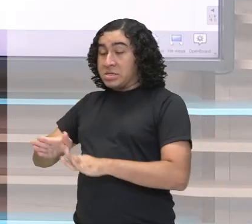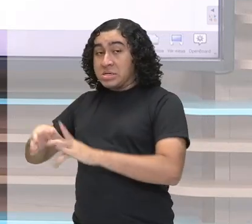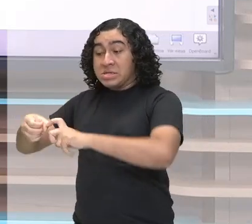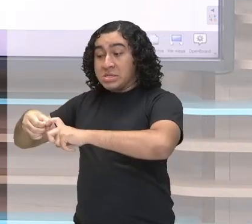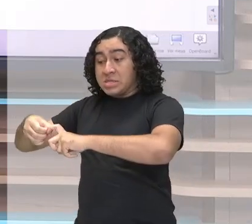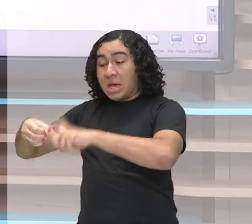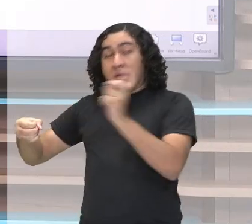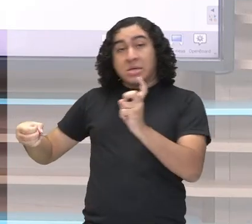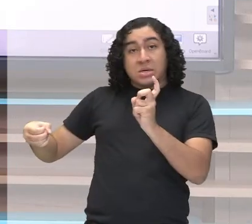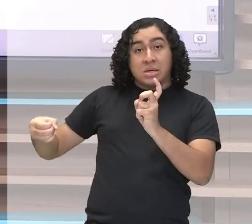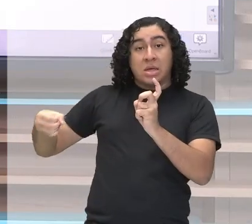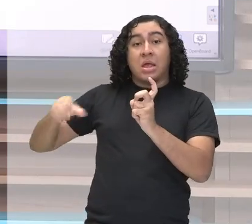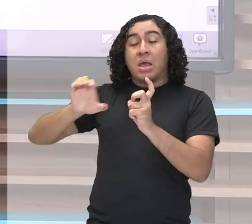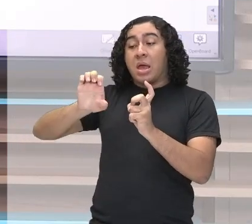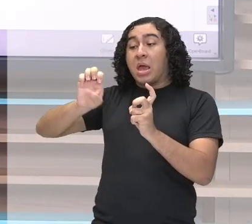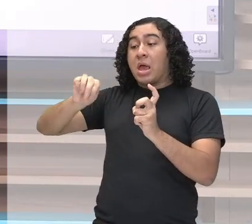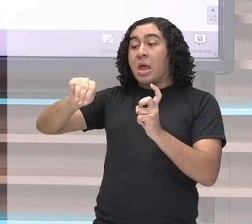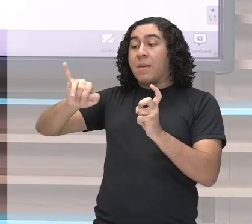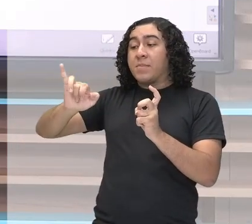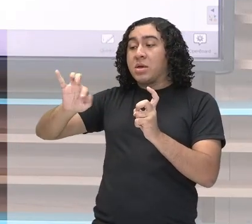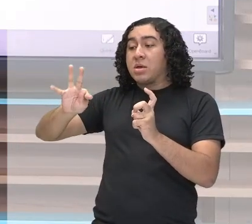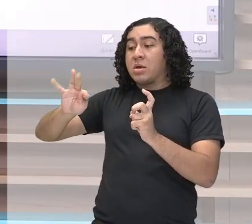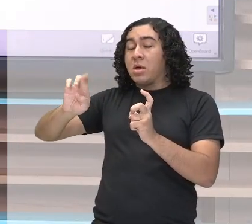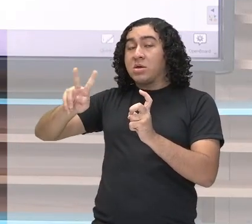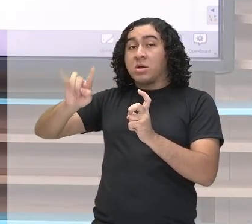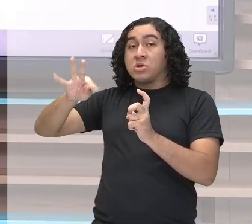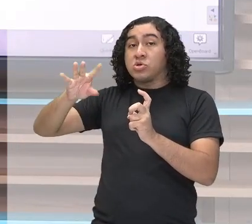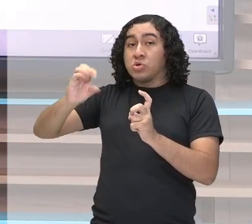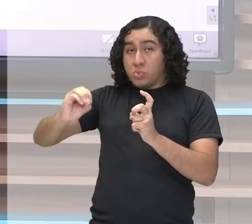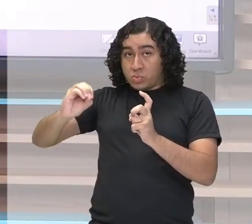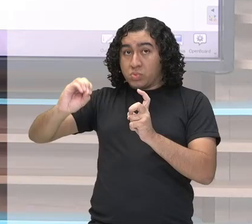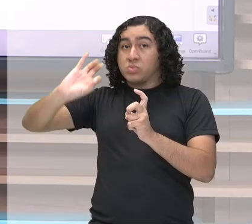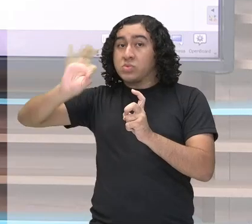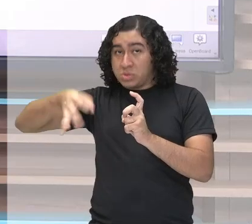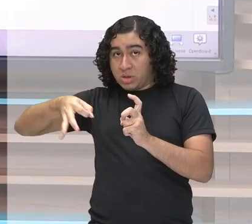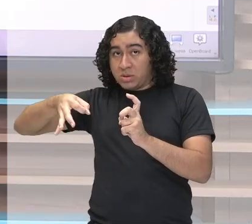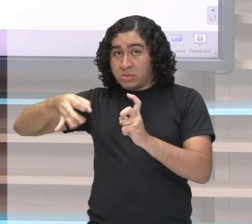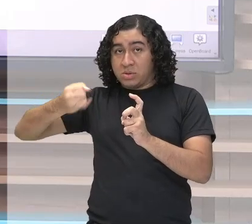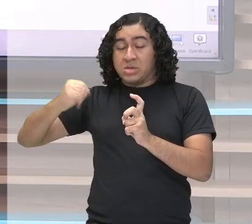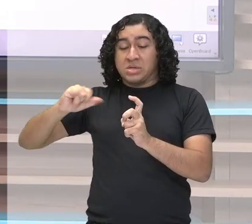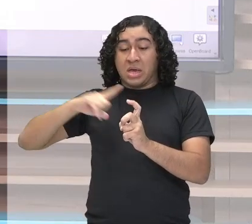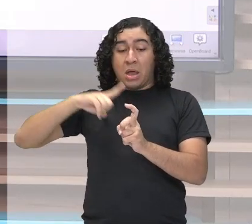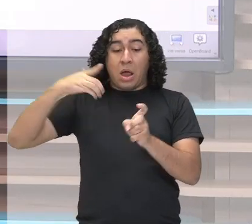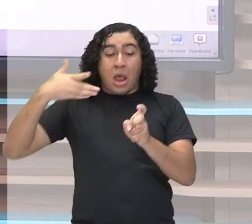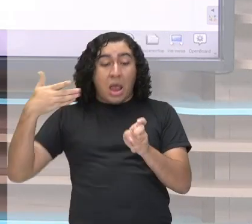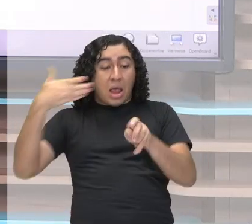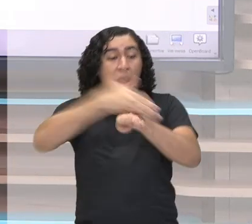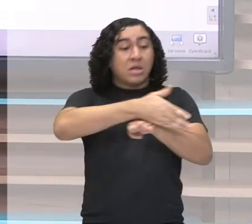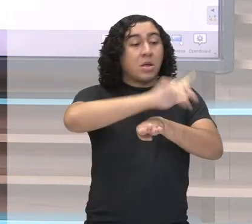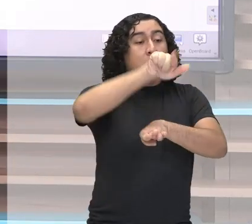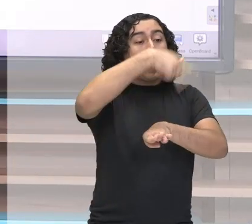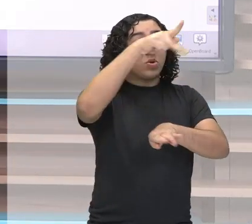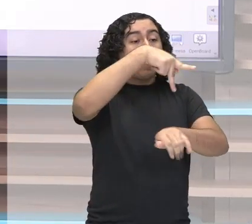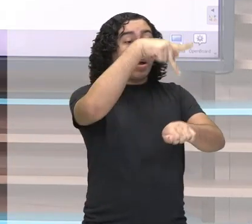do Brasil, você está emigrando do Brasil. A partir do momento que eu estou entrando no outro país, eu